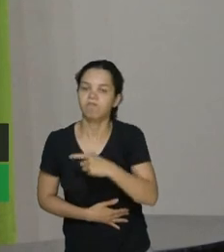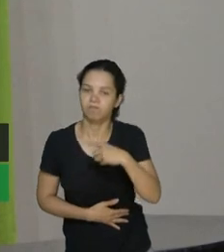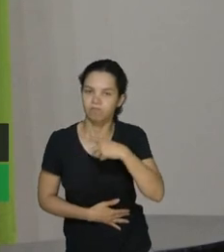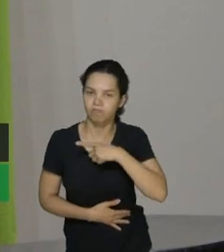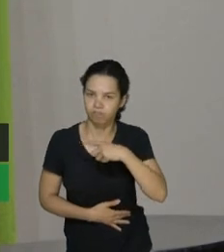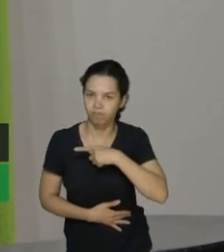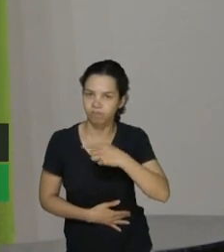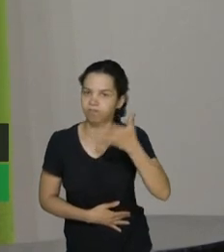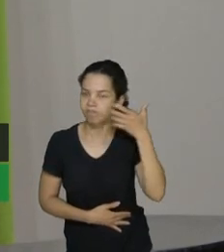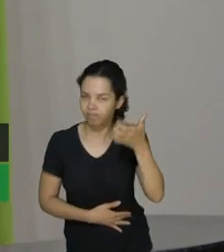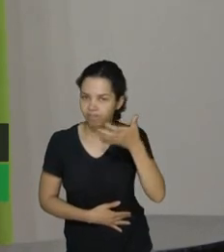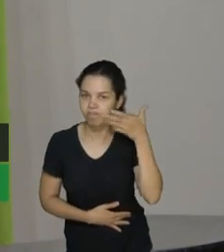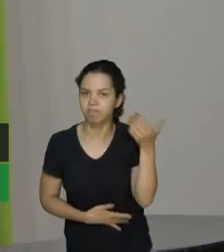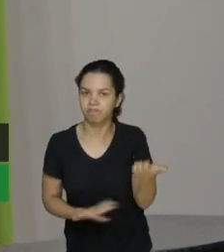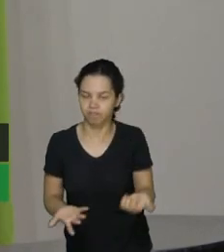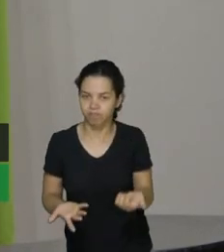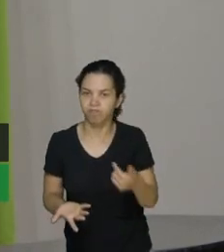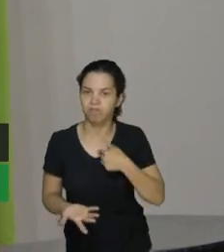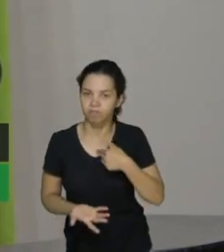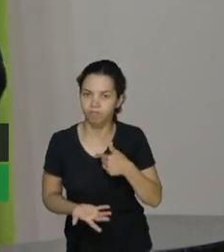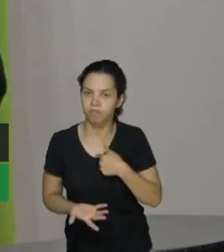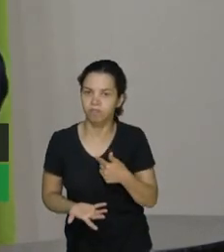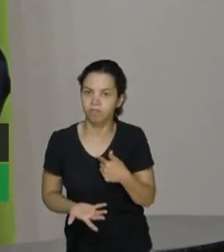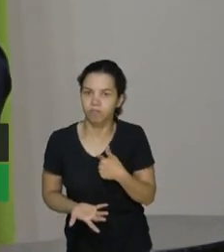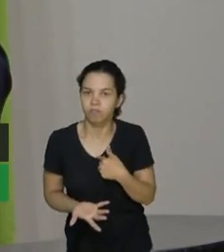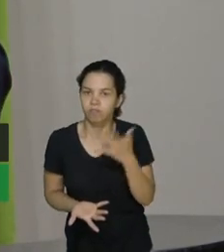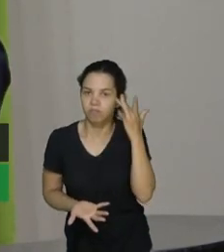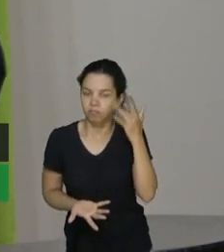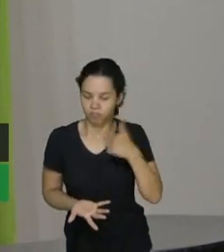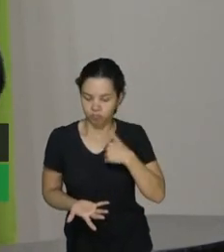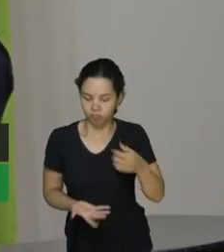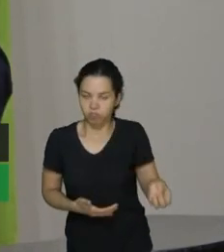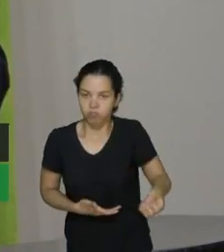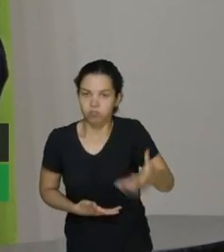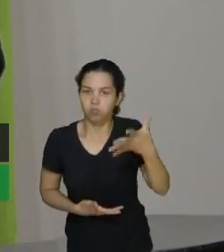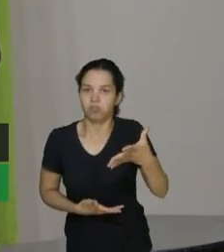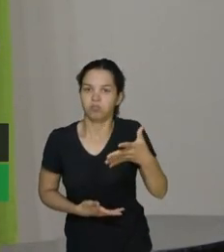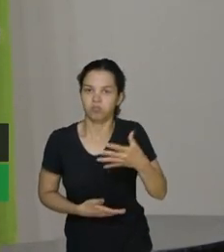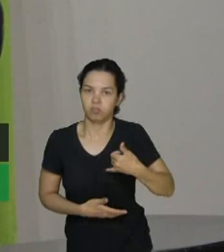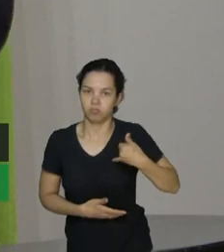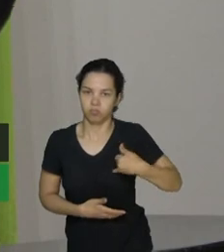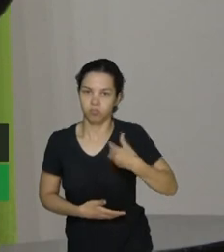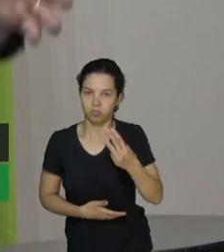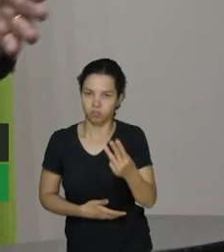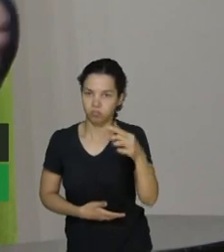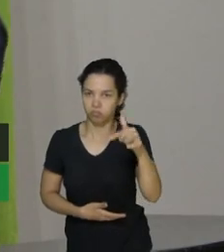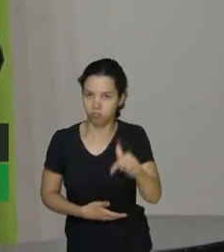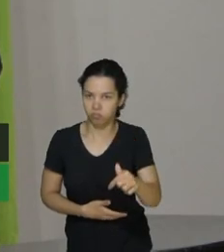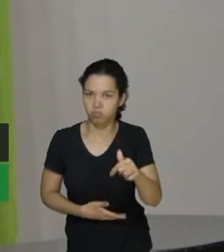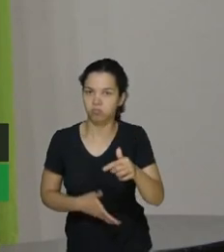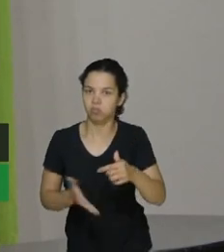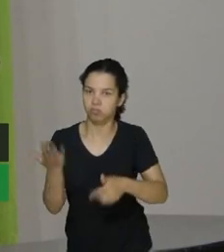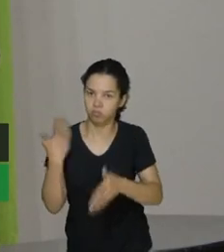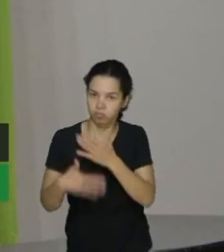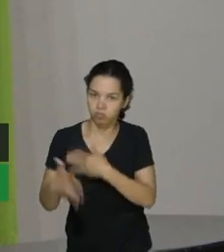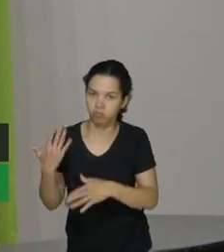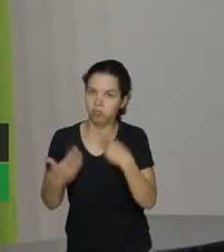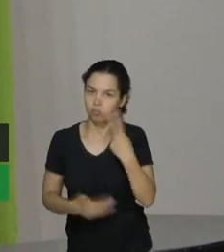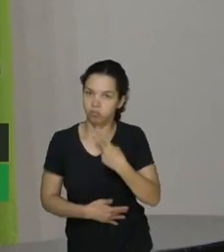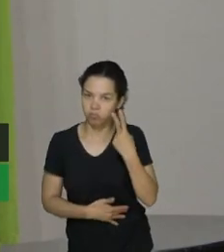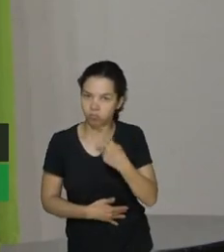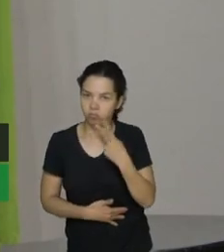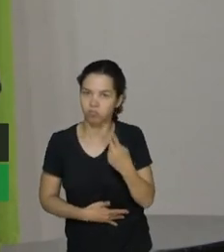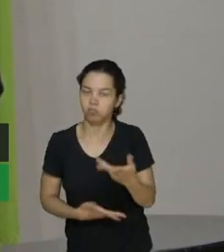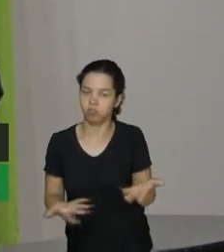muito grande. Eu ainda me considero muito novo na política, com 37 anos, já fui vereador, agora